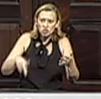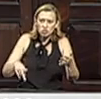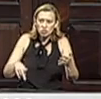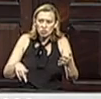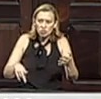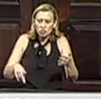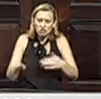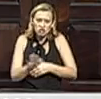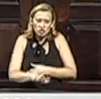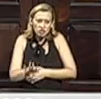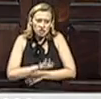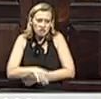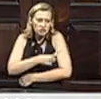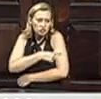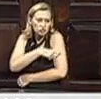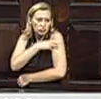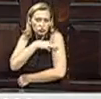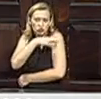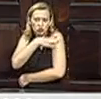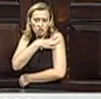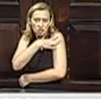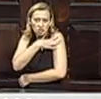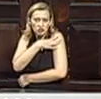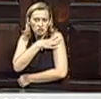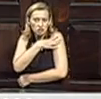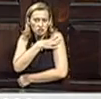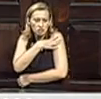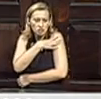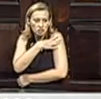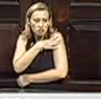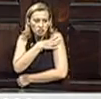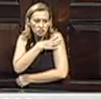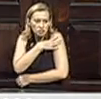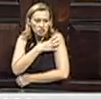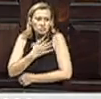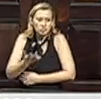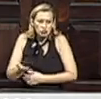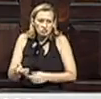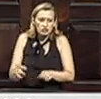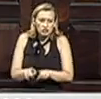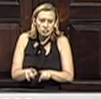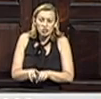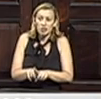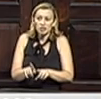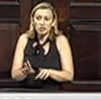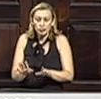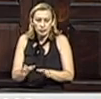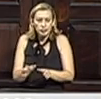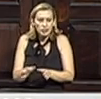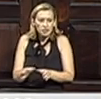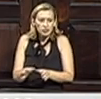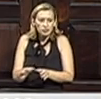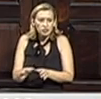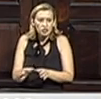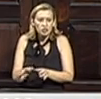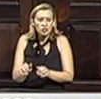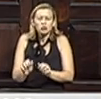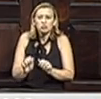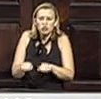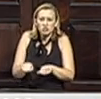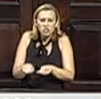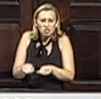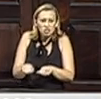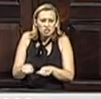ensino fundamental, 1º a 5º ano. Eu estou olhando porque já votamos essa matéria e isto poderia, de alguma